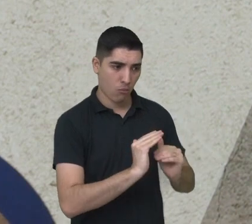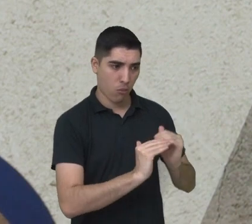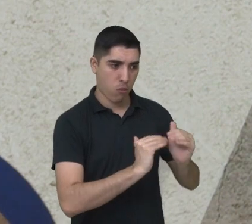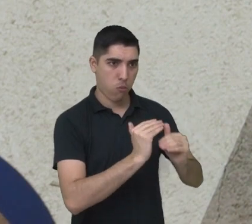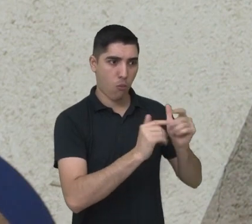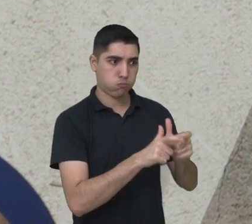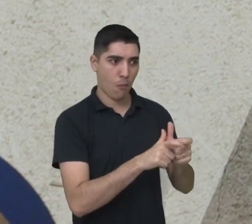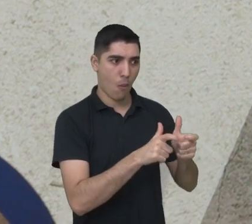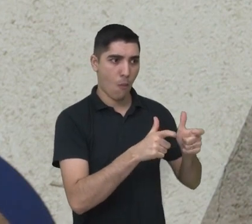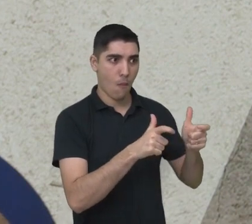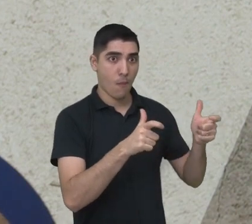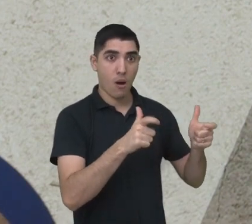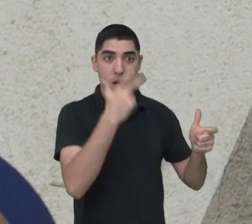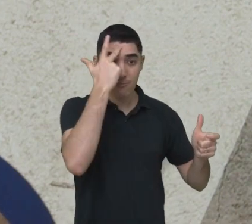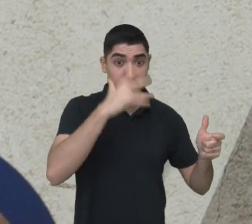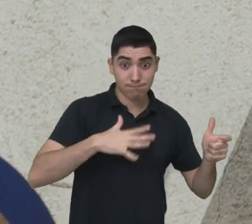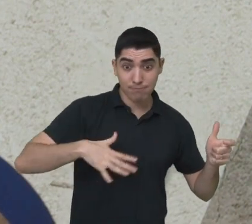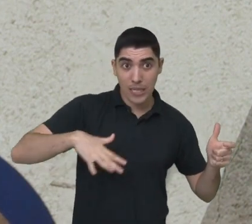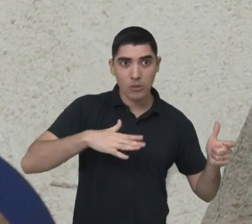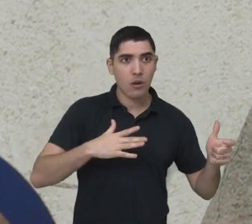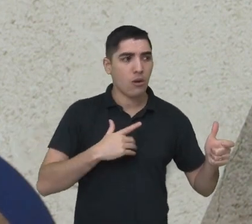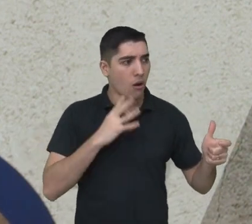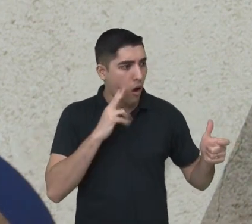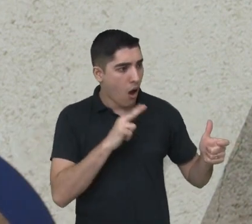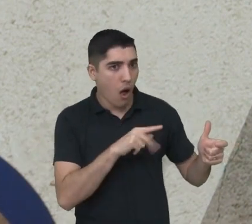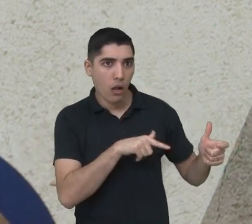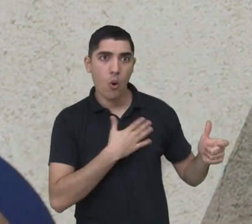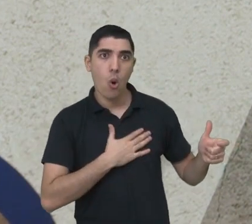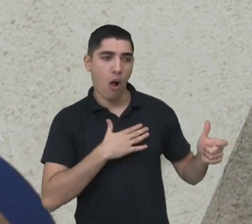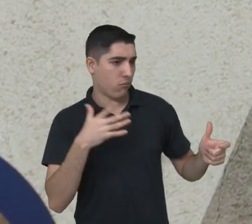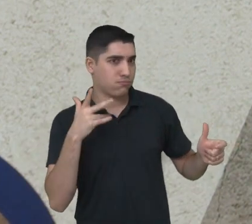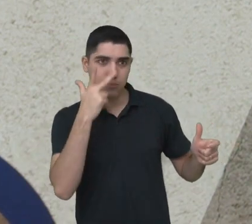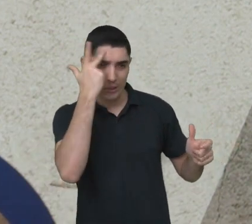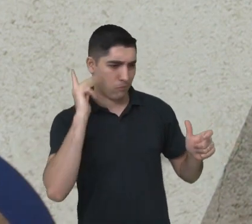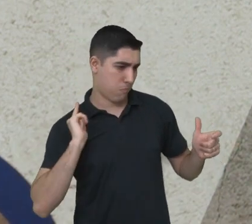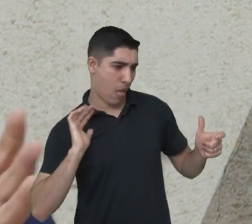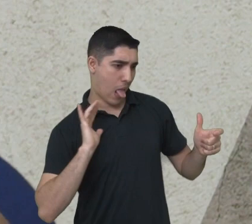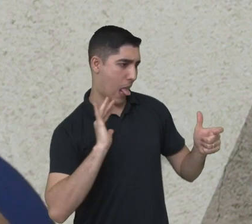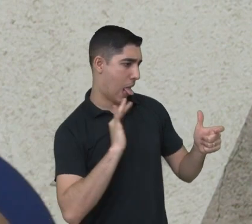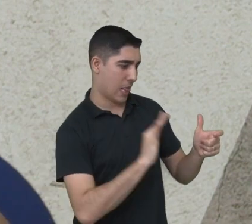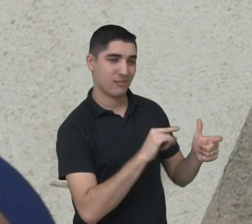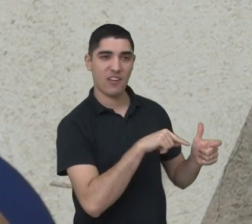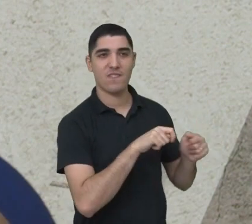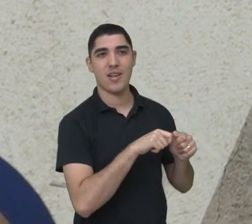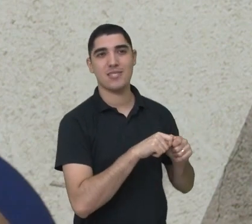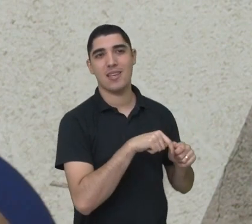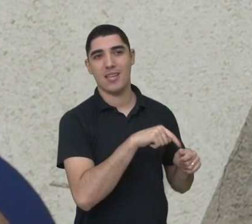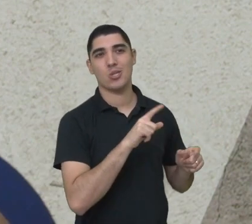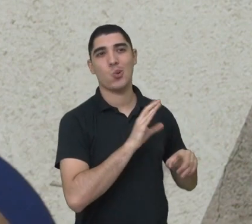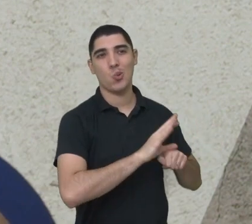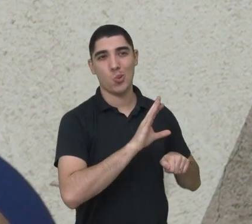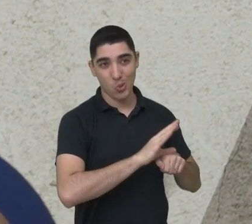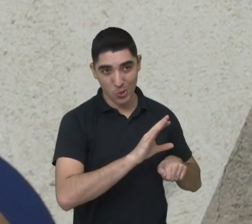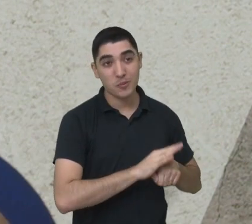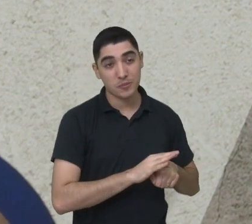pessoas, né, começaram a fazer, a ir muito para a engenharia da produção. Até por conta dessa questão, né, de